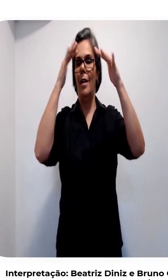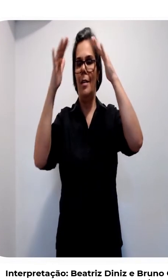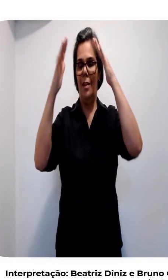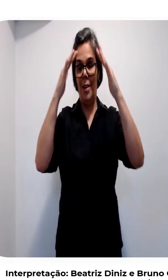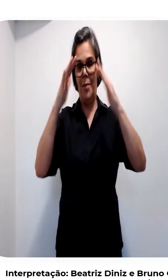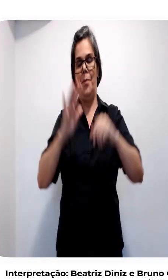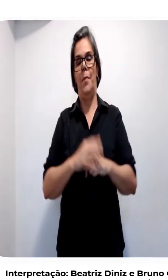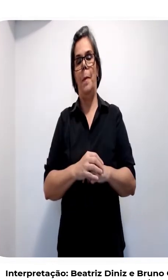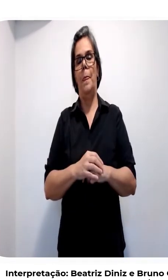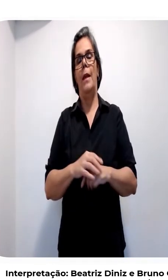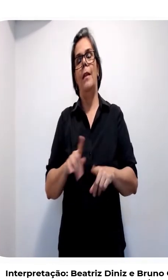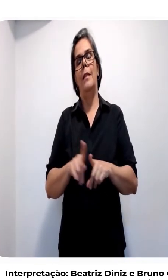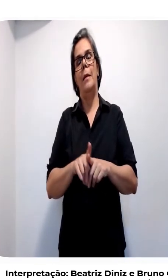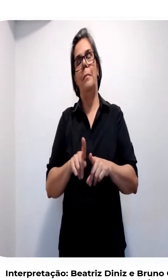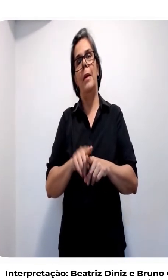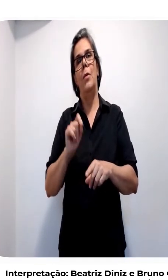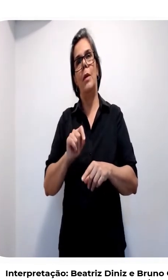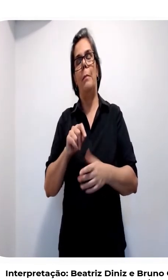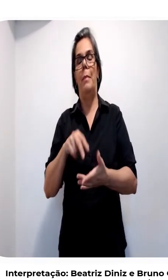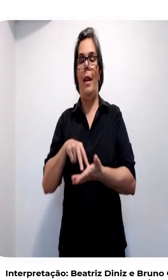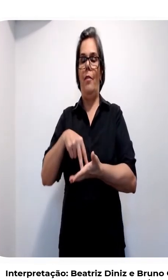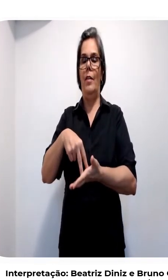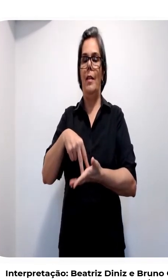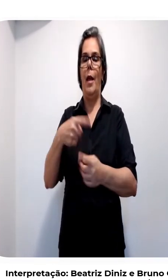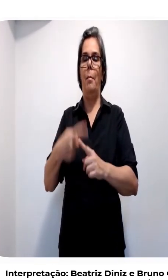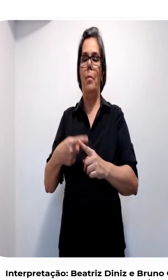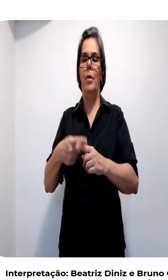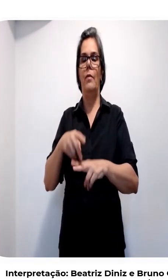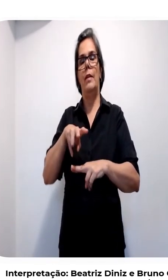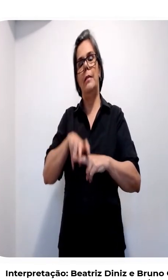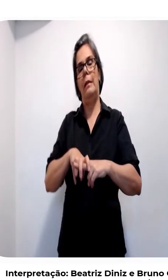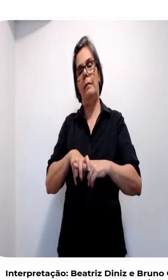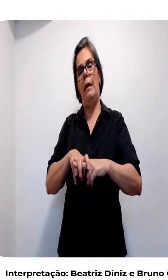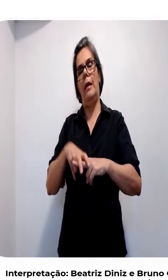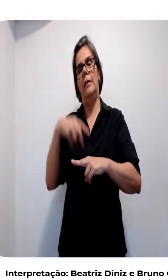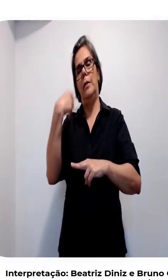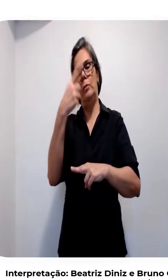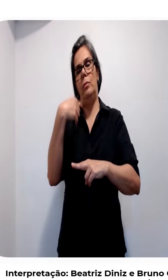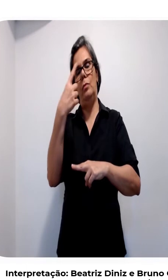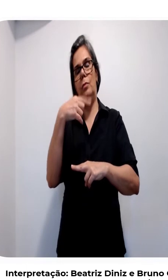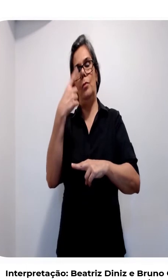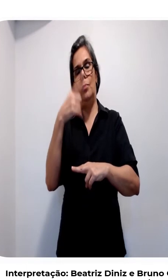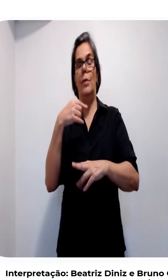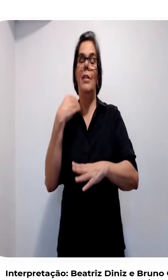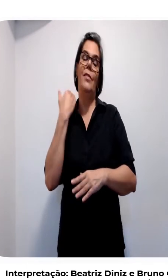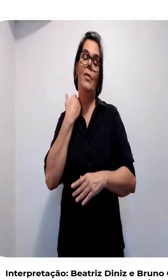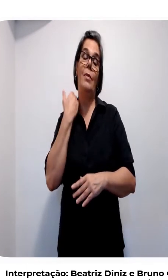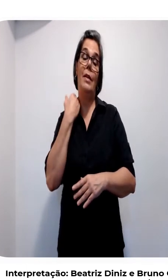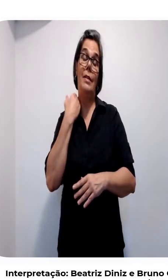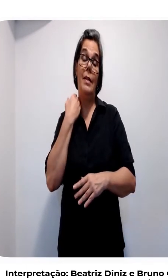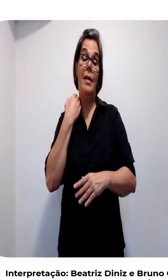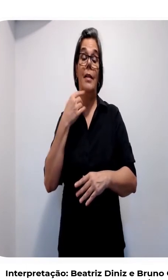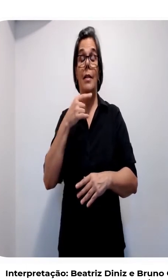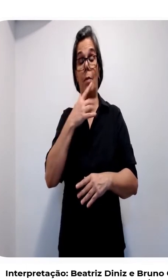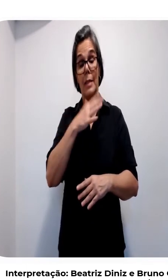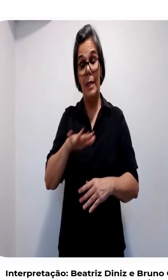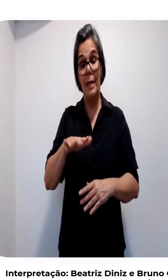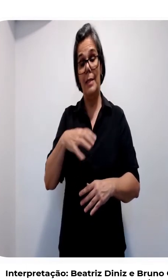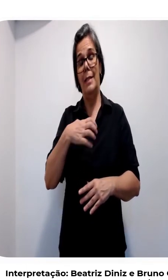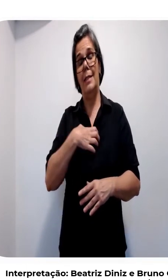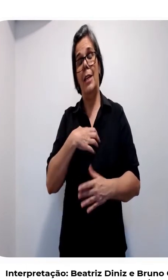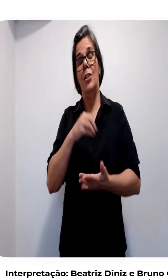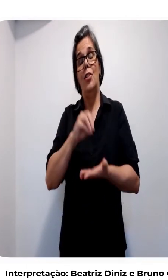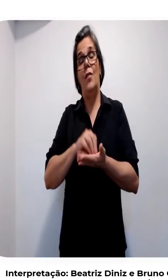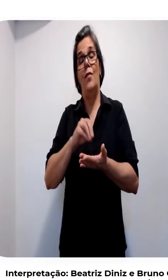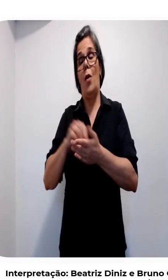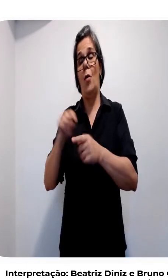da posição ali sentada, né, que eu acho que é o que eles também sentem bastante, a falta ali daquele espaço da sala